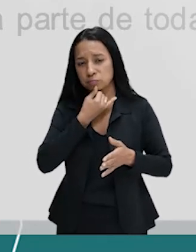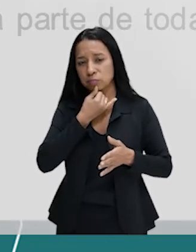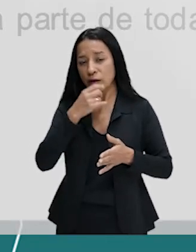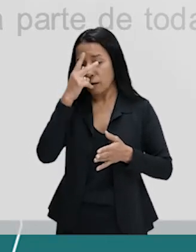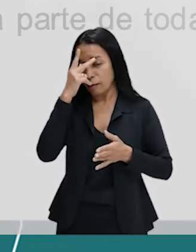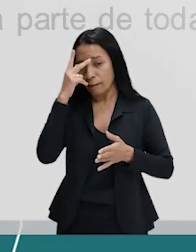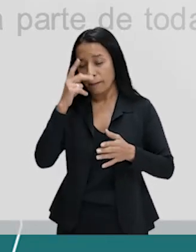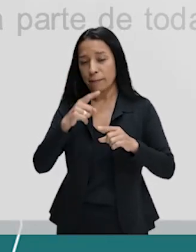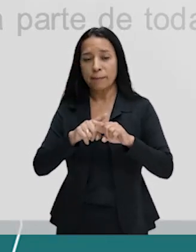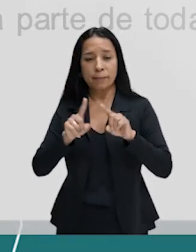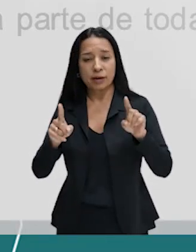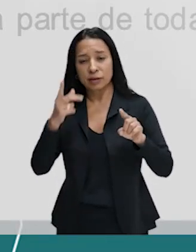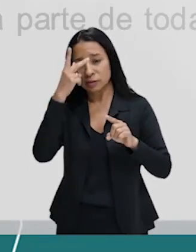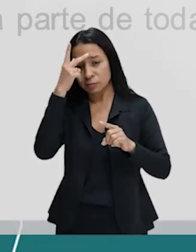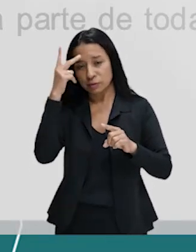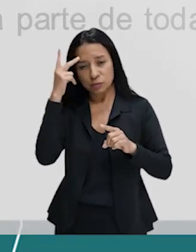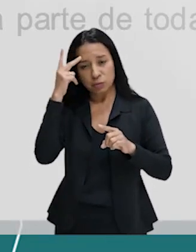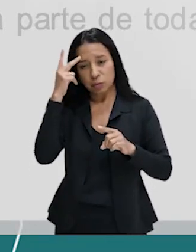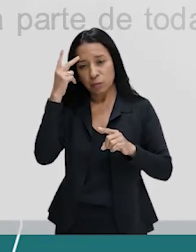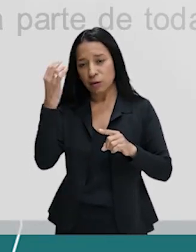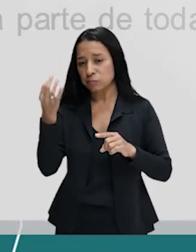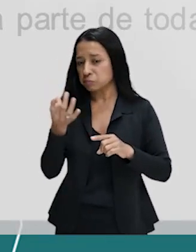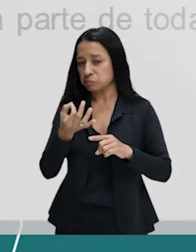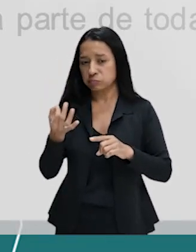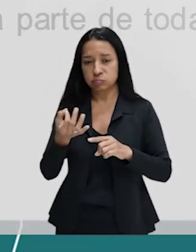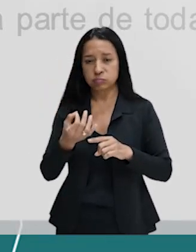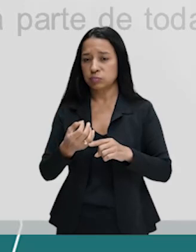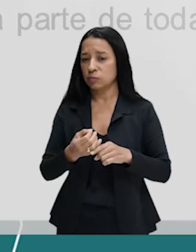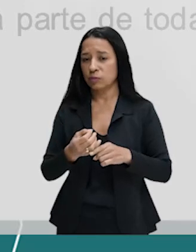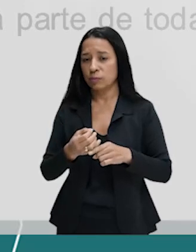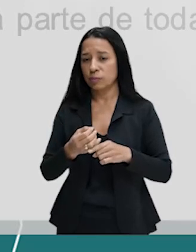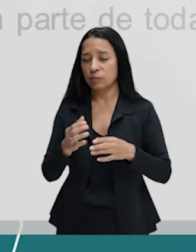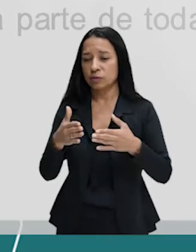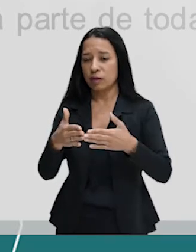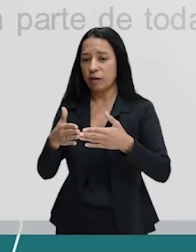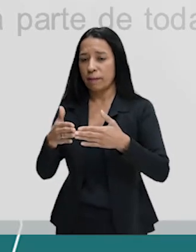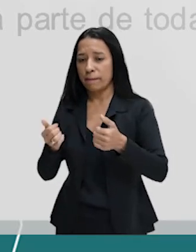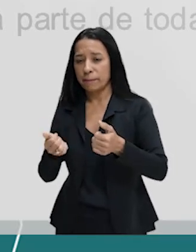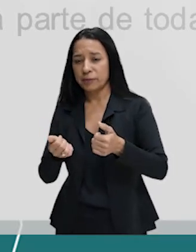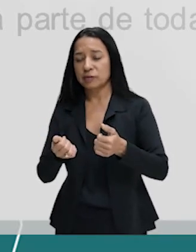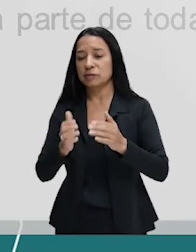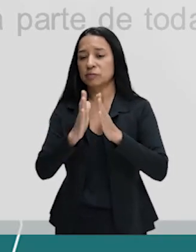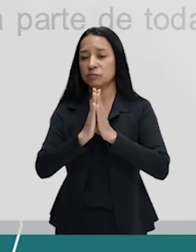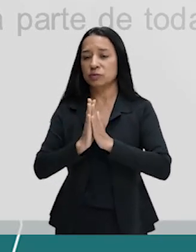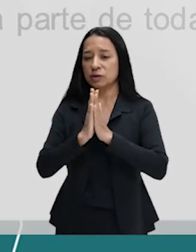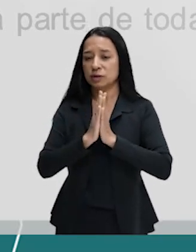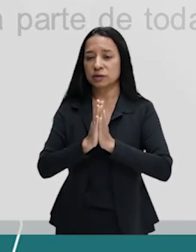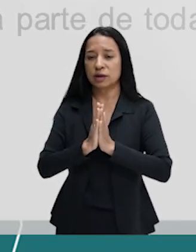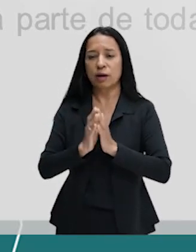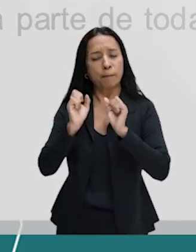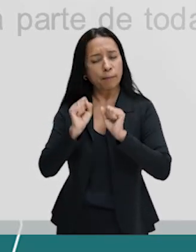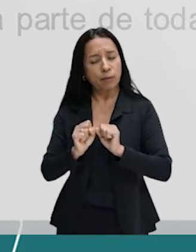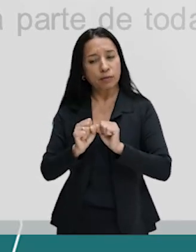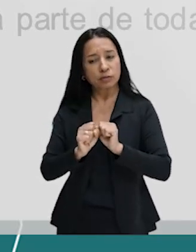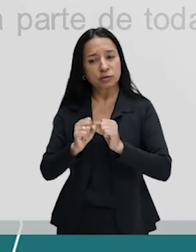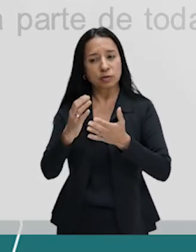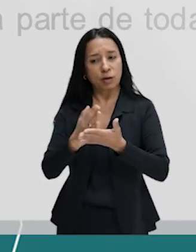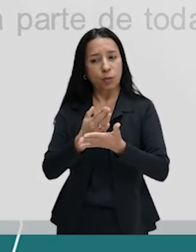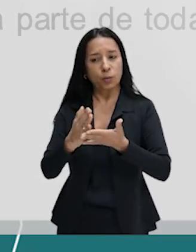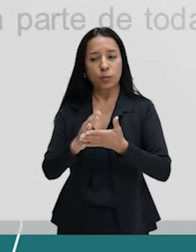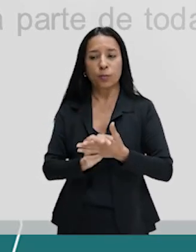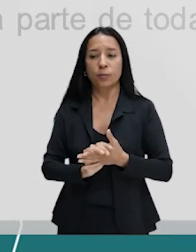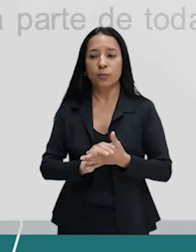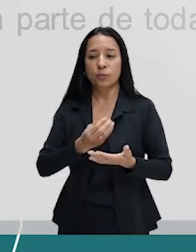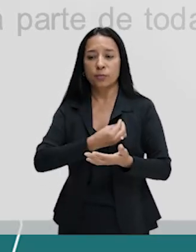algum? O existir da alma é a reza. Quando eu estou rezando, estou fora de sujidade, a